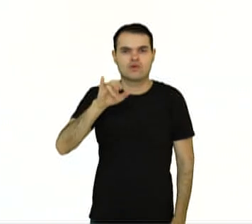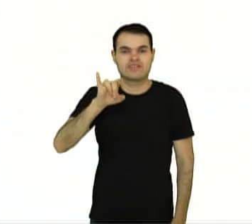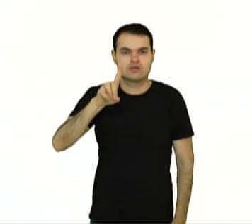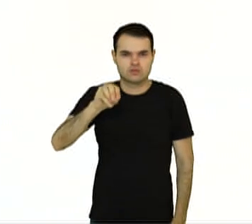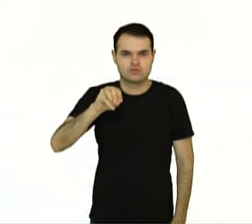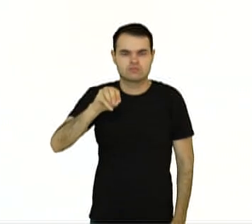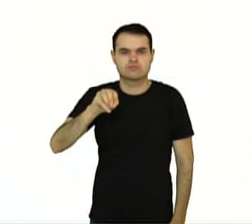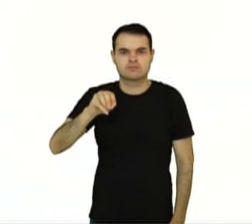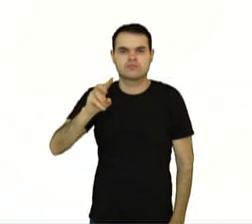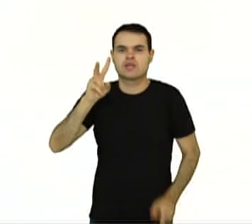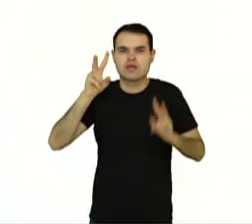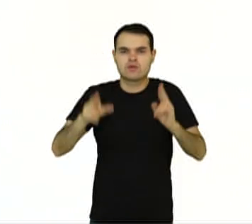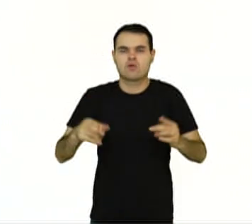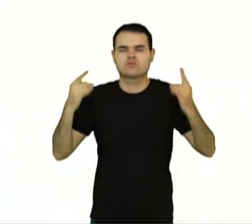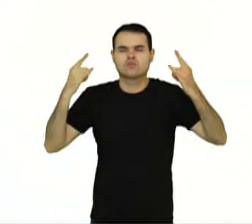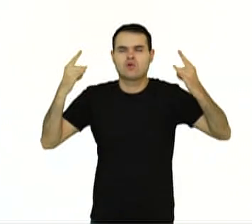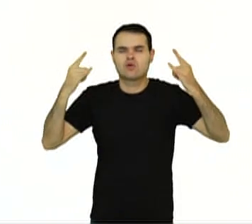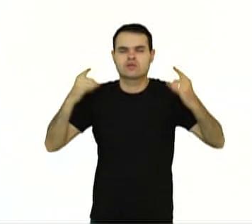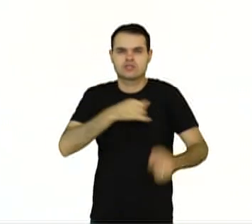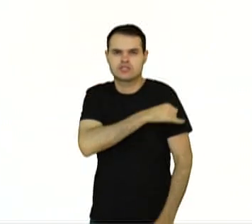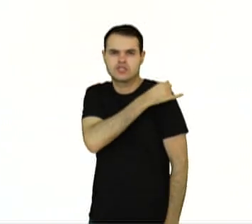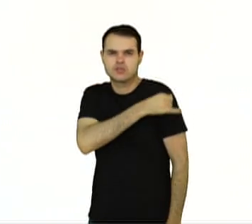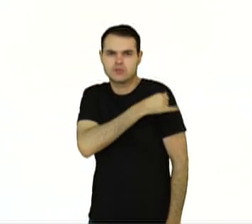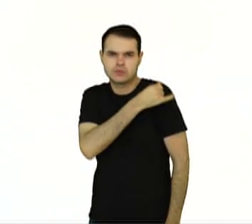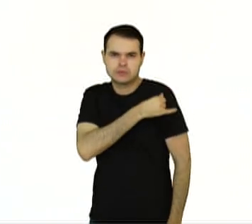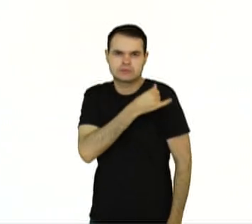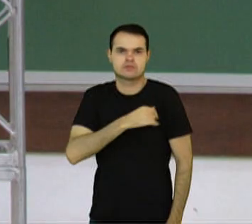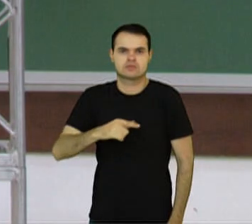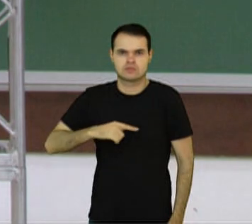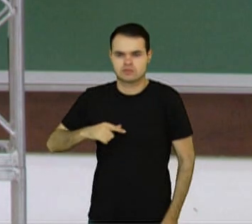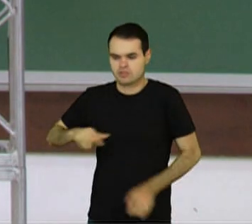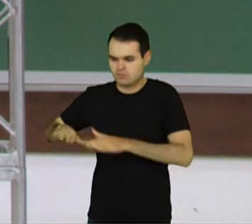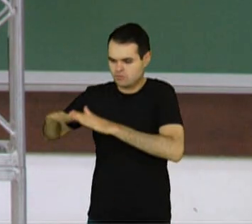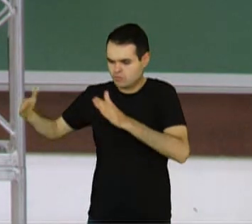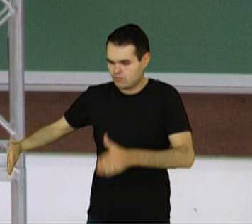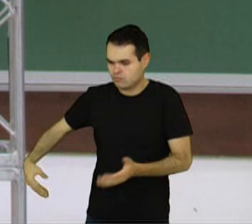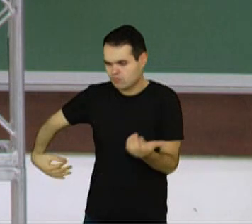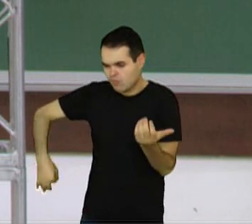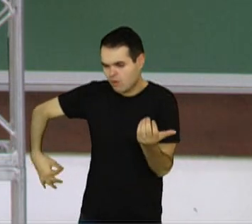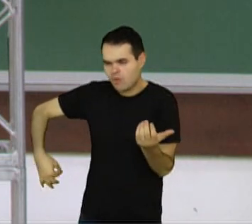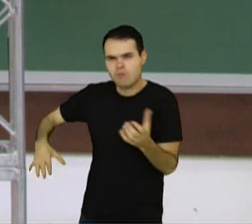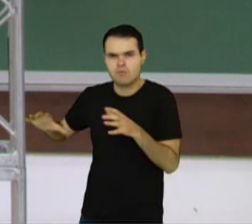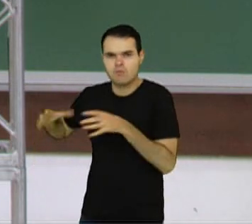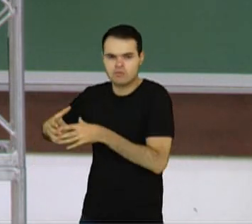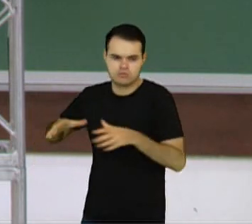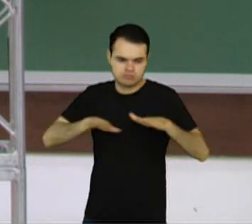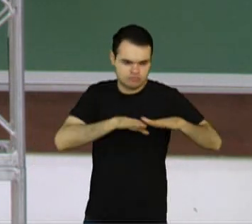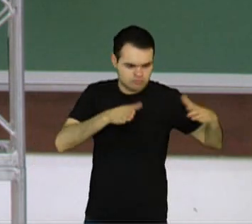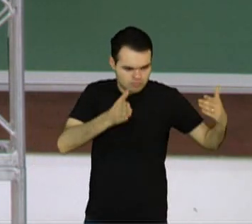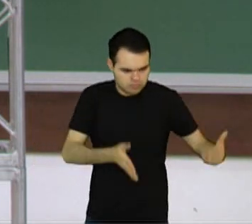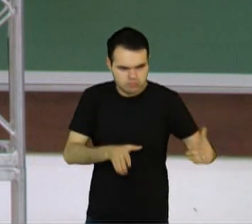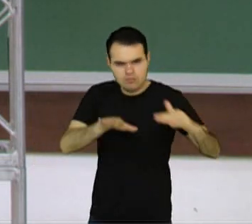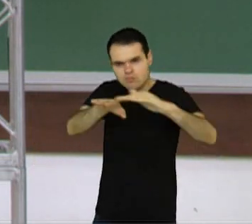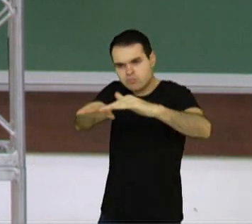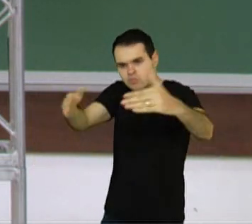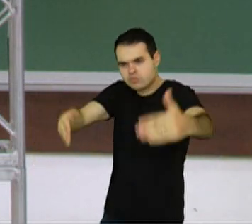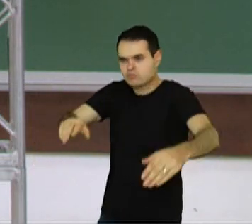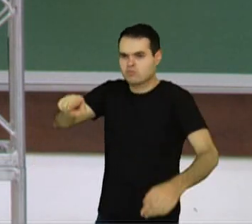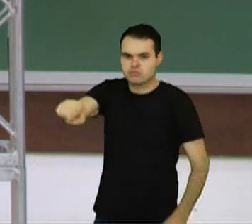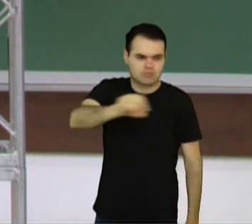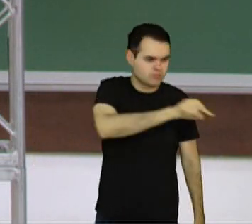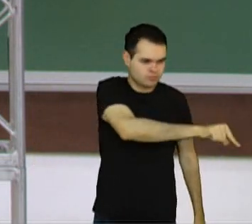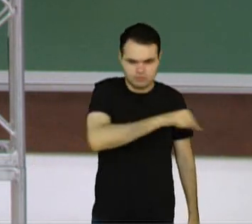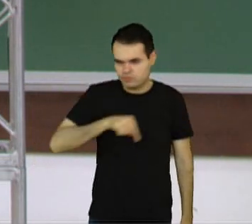acontece no Brasil, que é o Rock in Rio. Então você tem diversos palcos que acabam ocorrendo e aí, dependendo da região onde você se encontra,